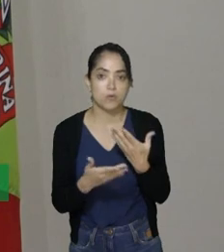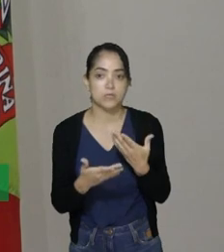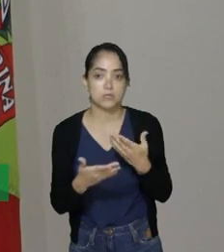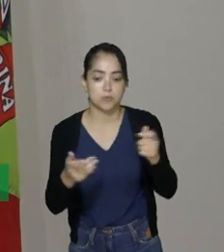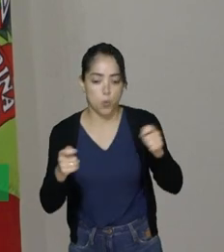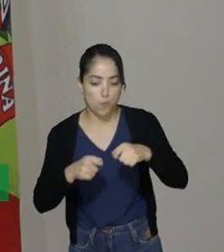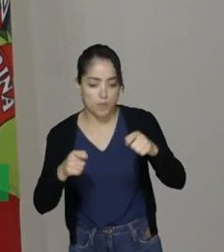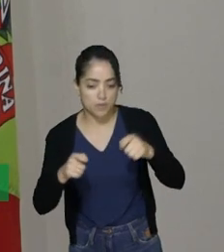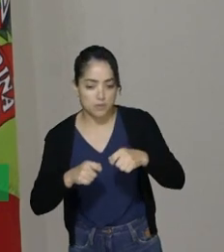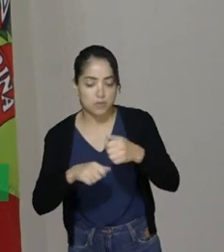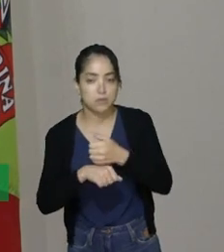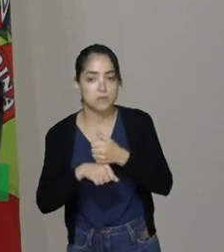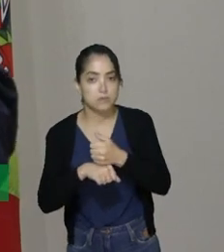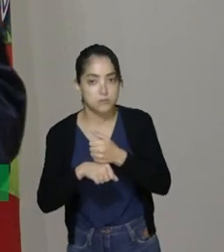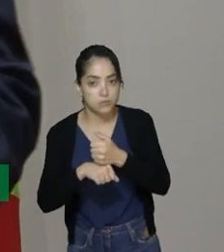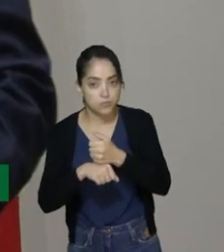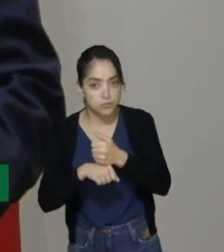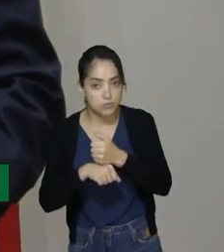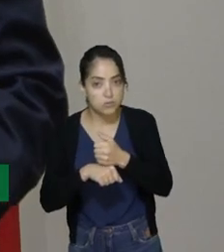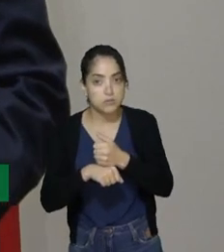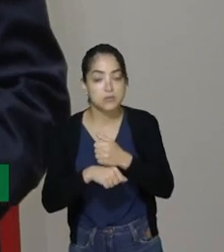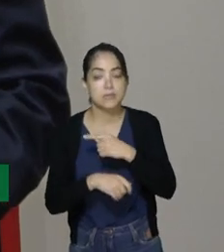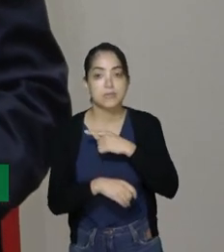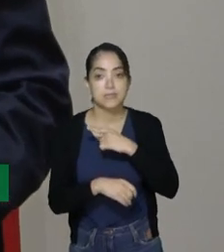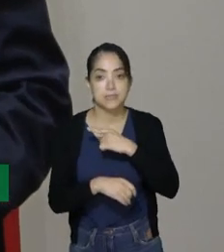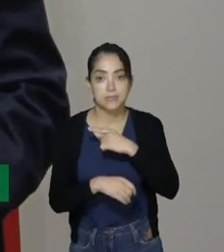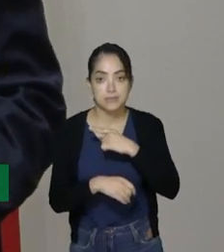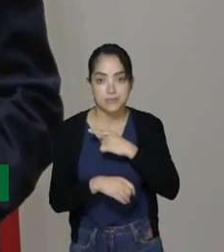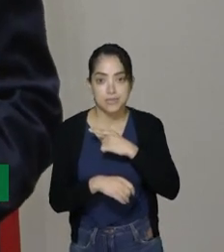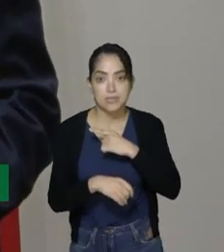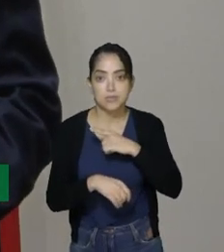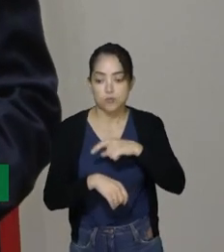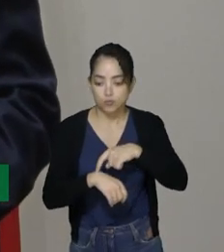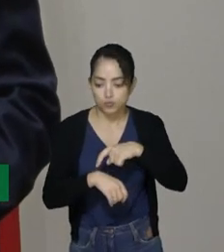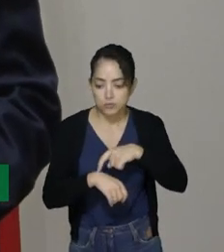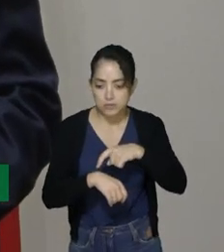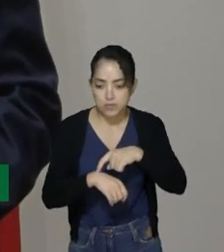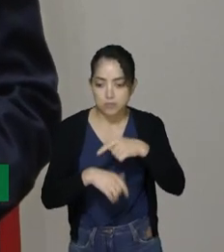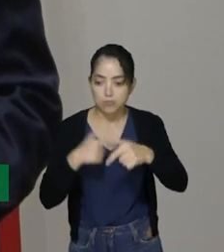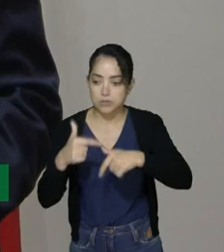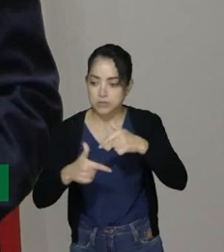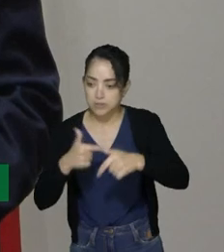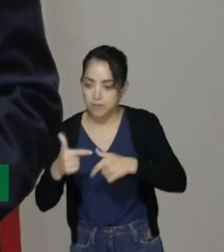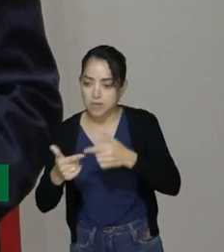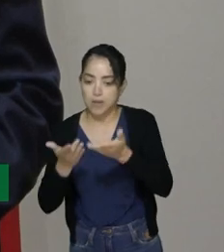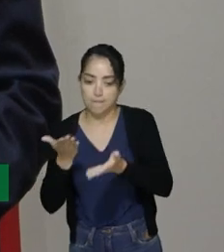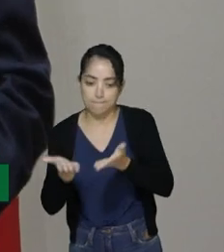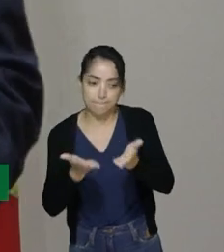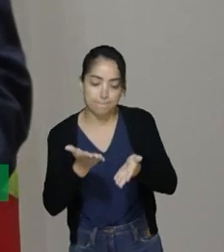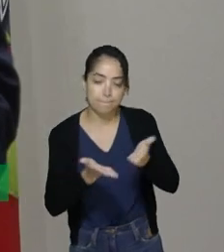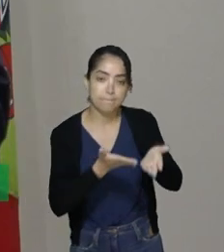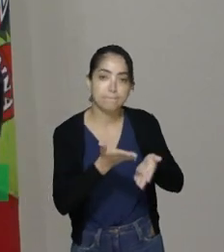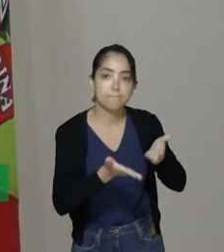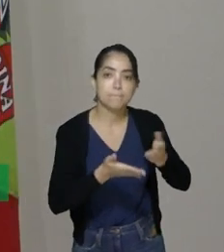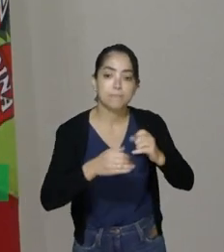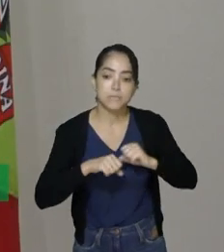competentes, pessoas que tenham um tempo para servir, para se dedicar um